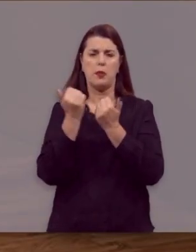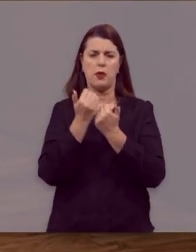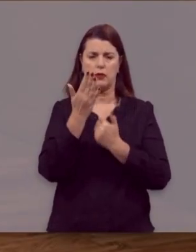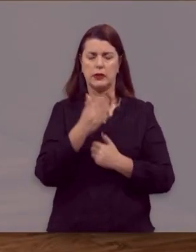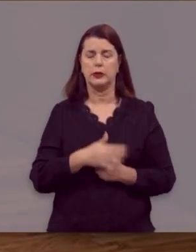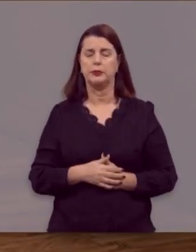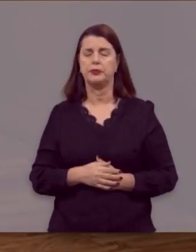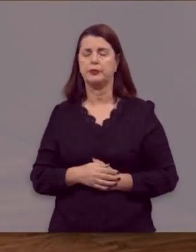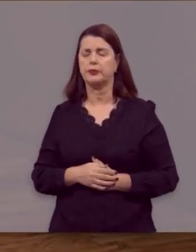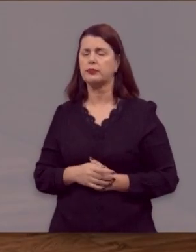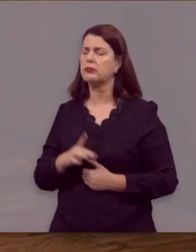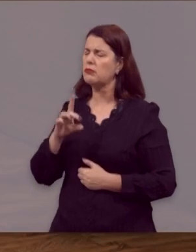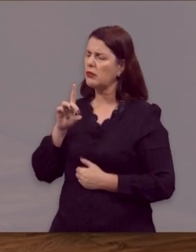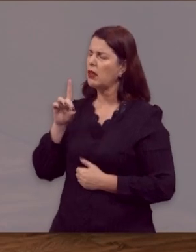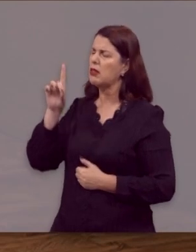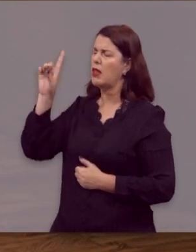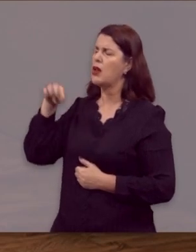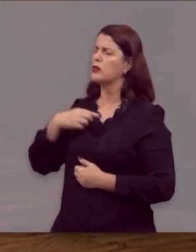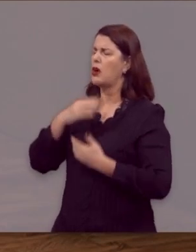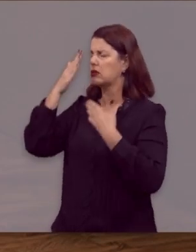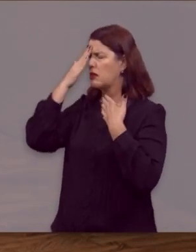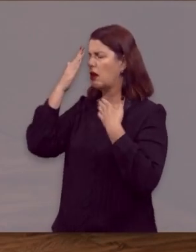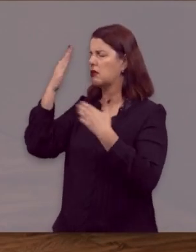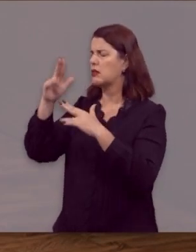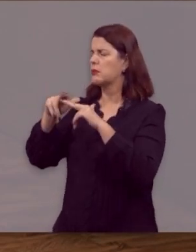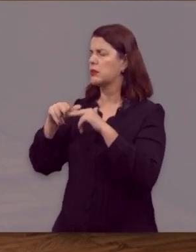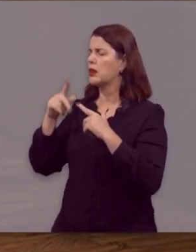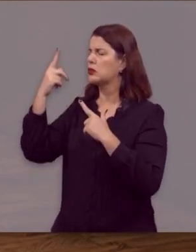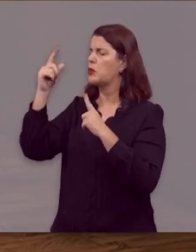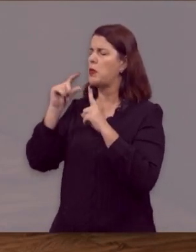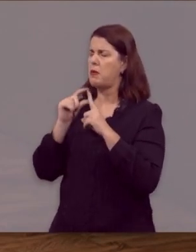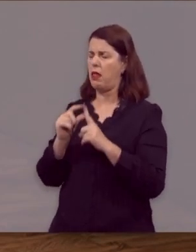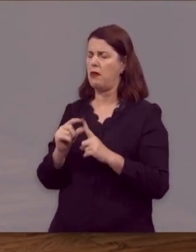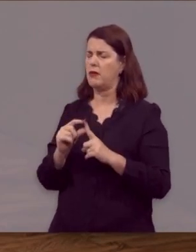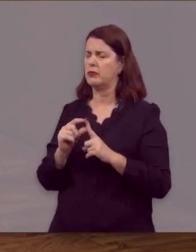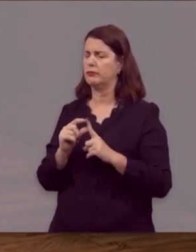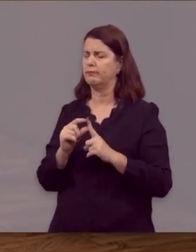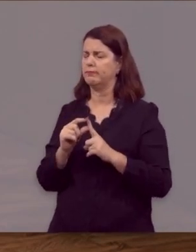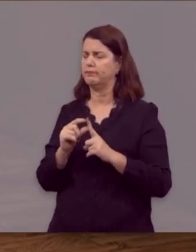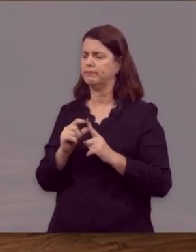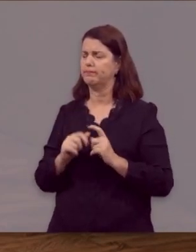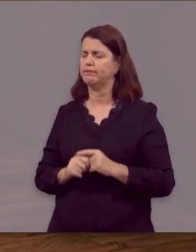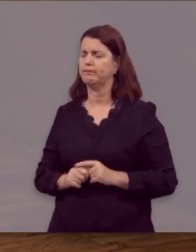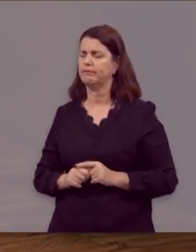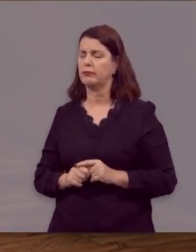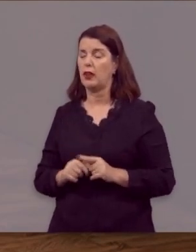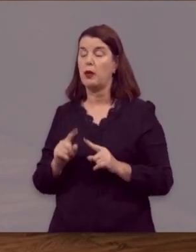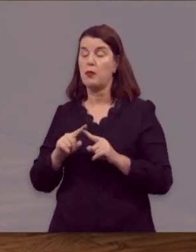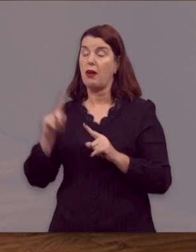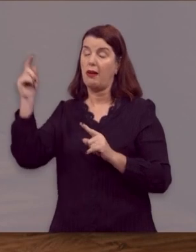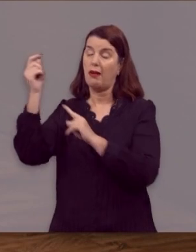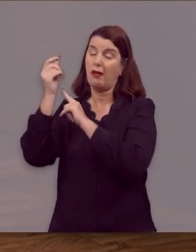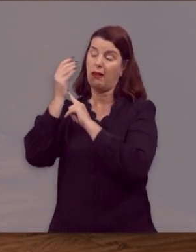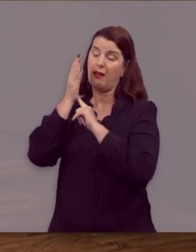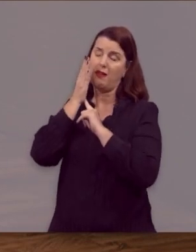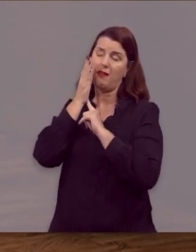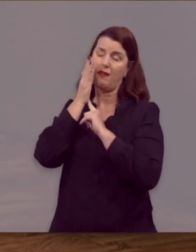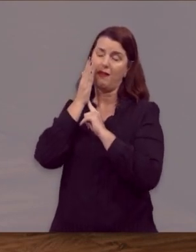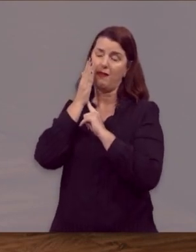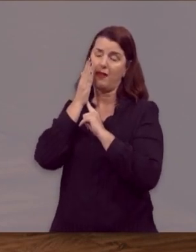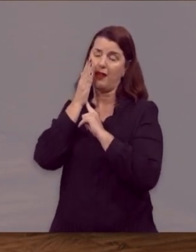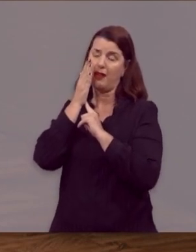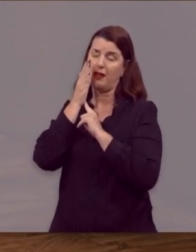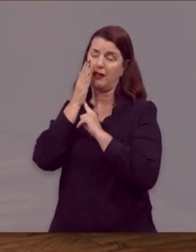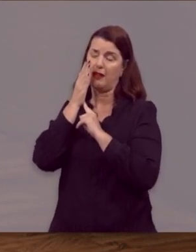Onde você está, ore comigo. Deus, nós te agradecemos pela tua palavra, porque ela é a tua